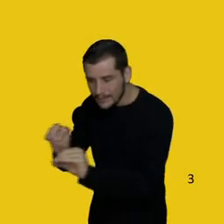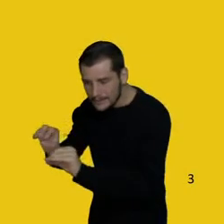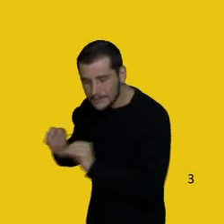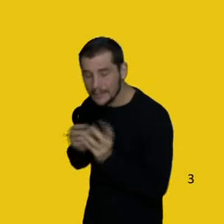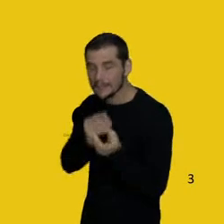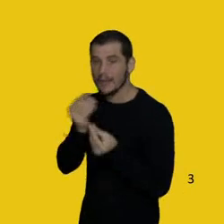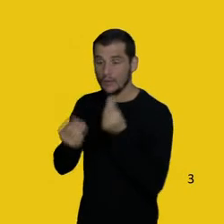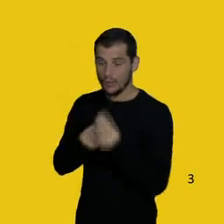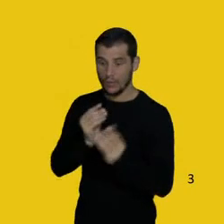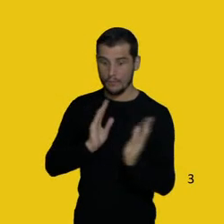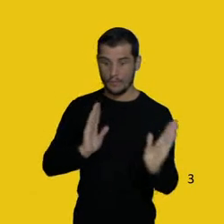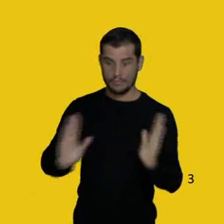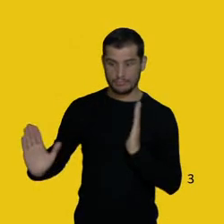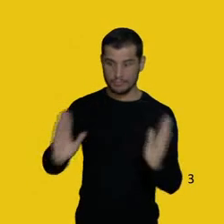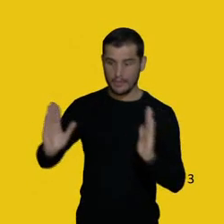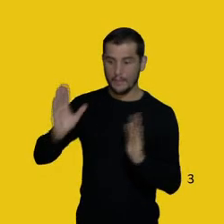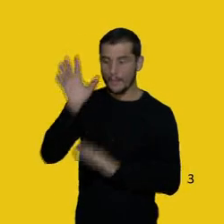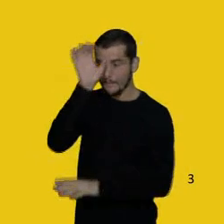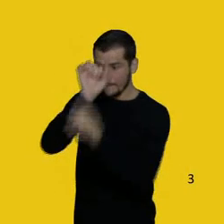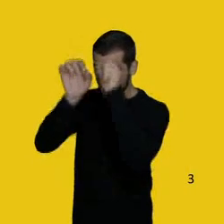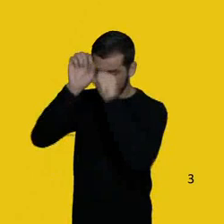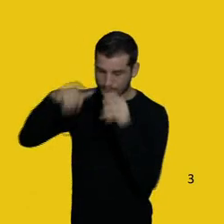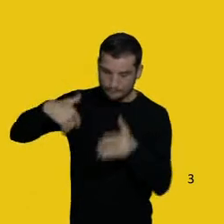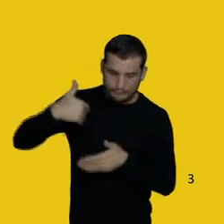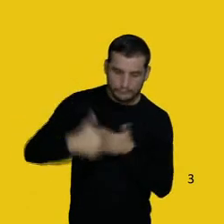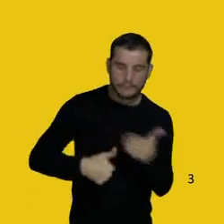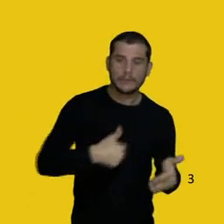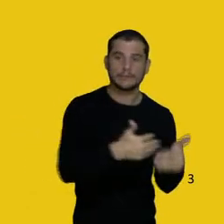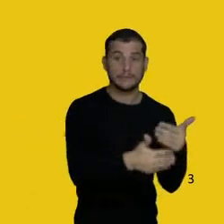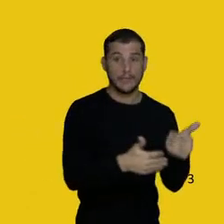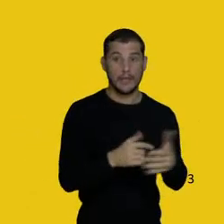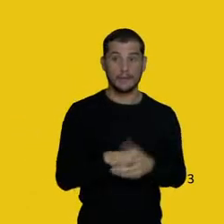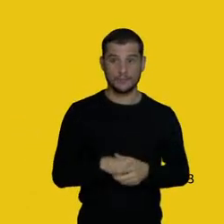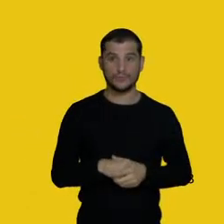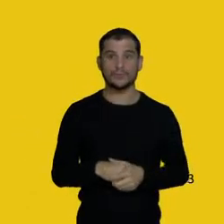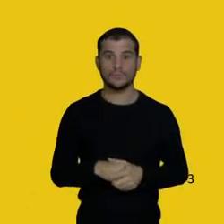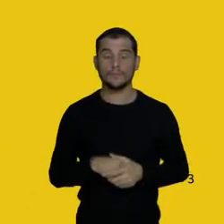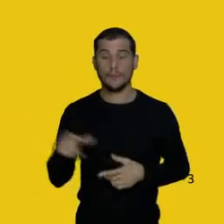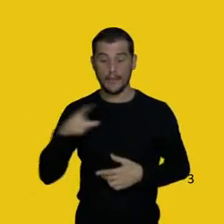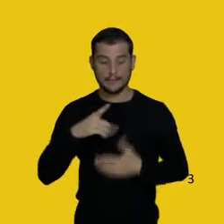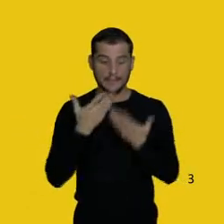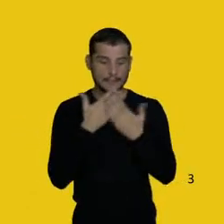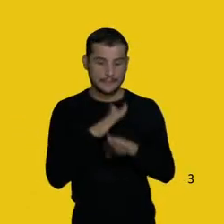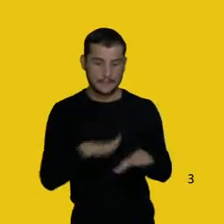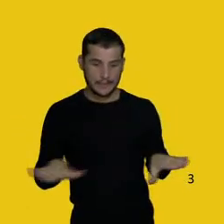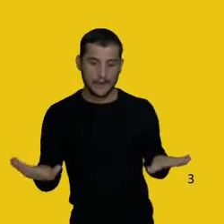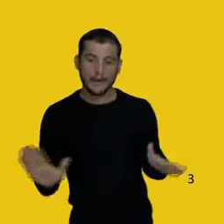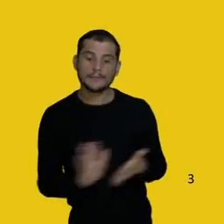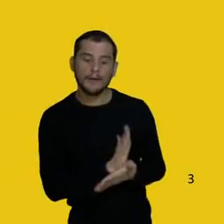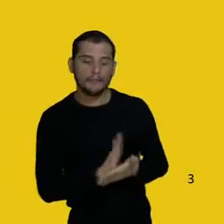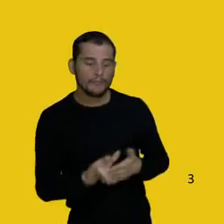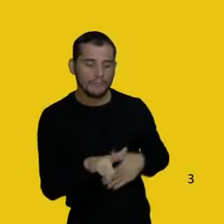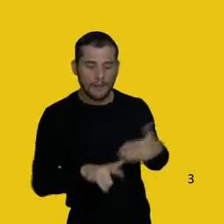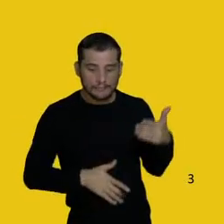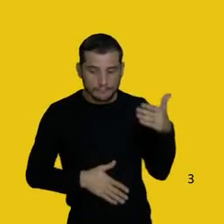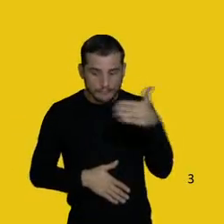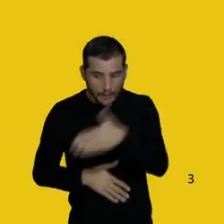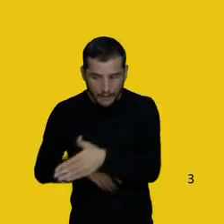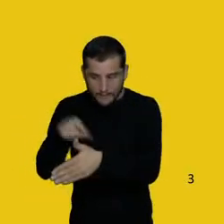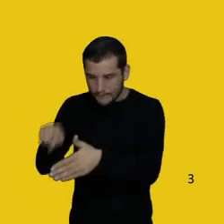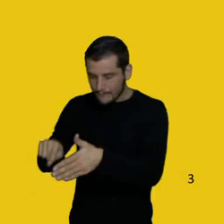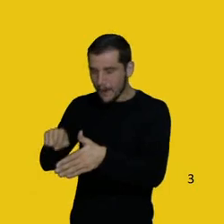prova neural né Eh os muitas crianças entram né E são cada uma tá num num grupo então o professor é